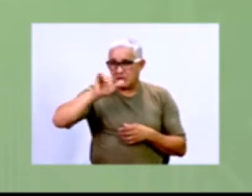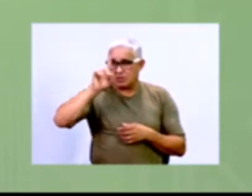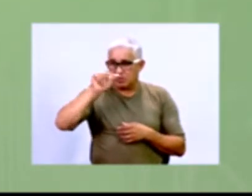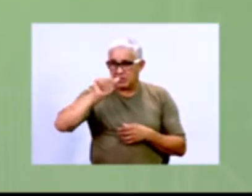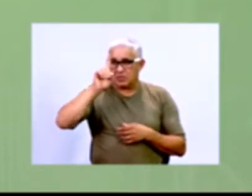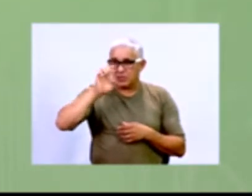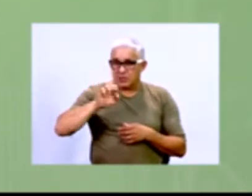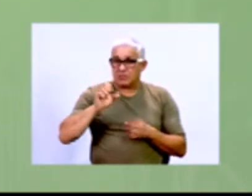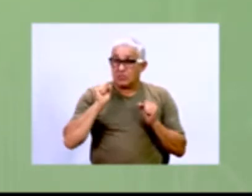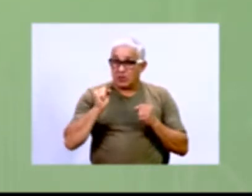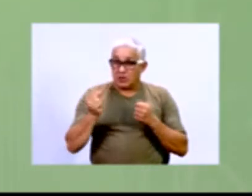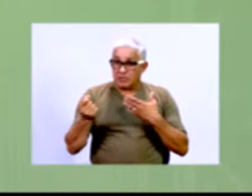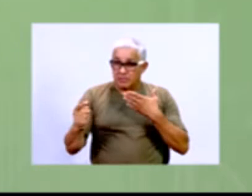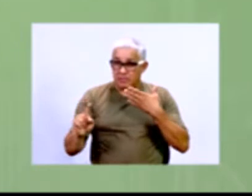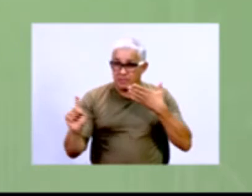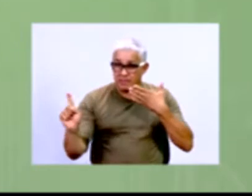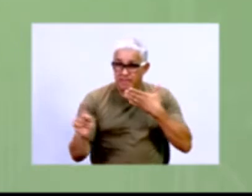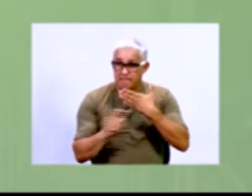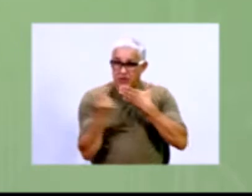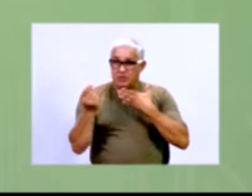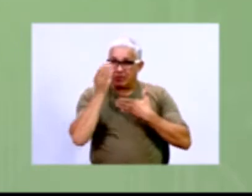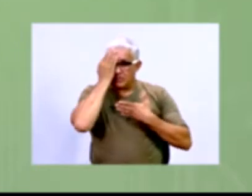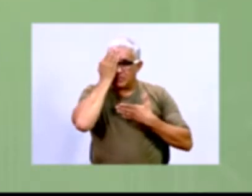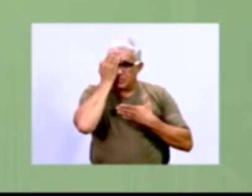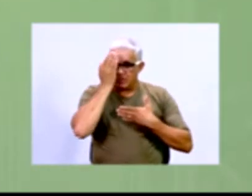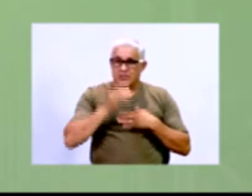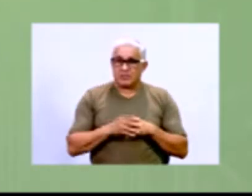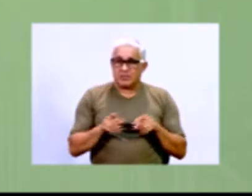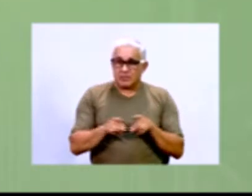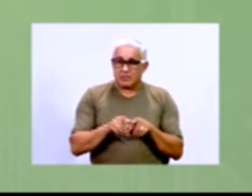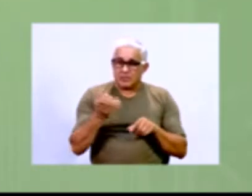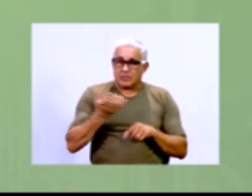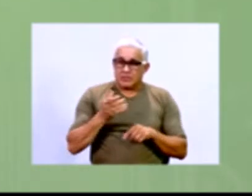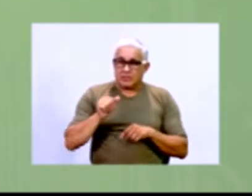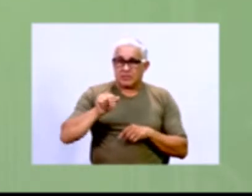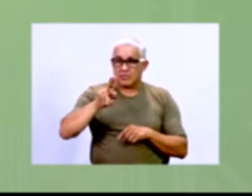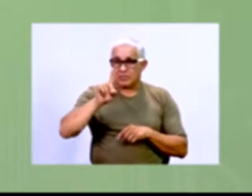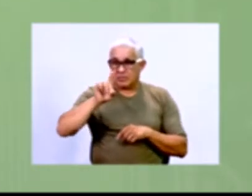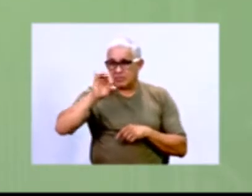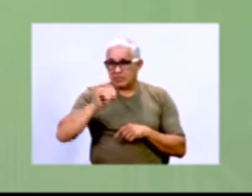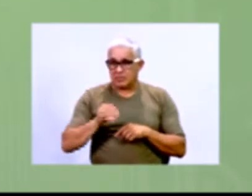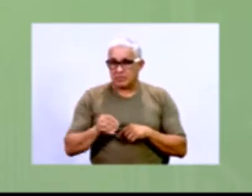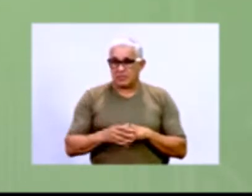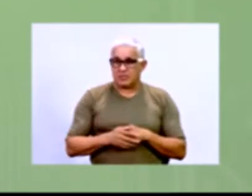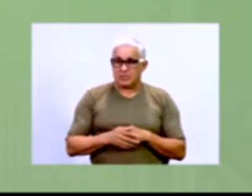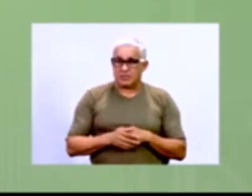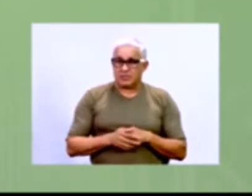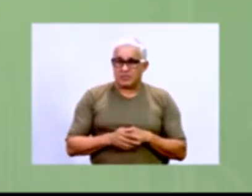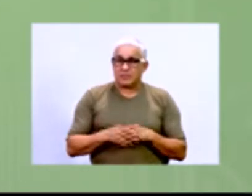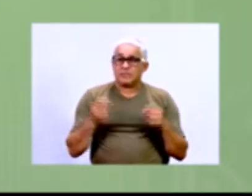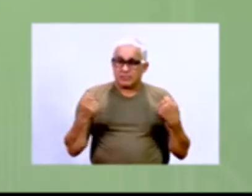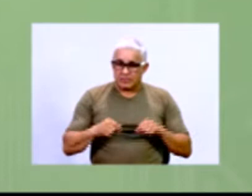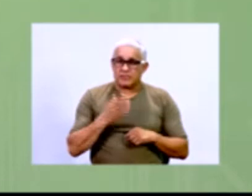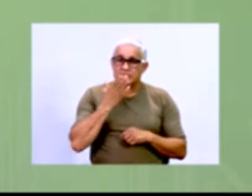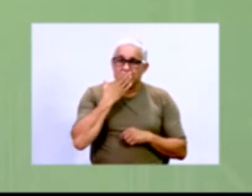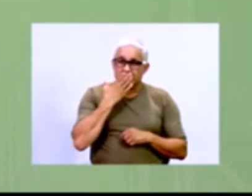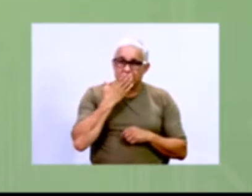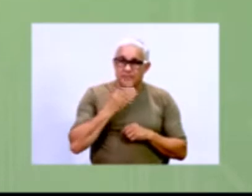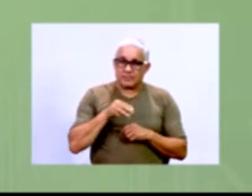proteção contra a pirataria. Então, se eu quiser desenvolver um áudio com proteção contra a pirataria, ele tem que ser no